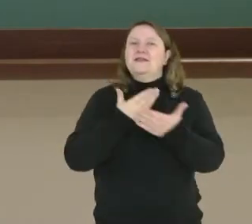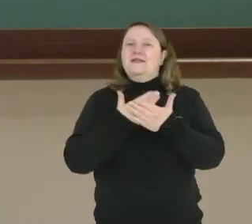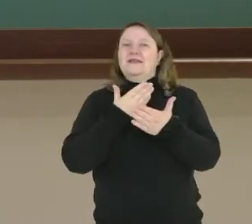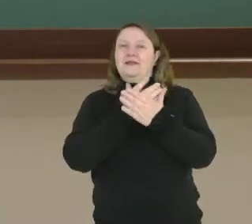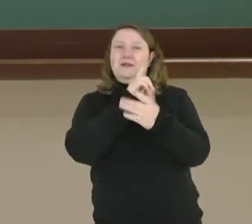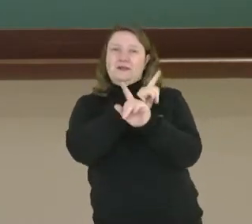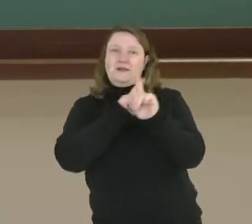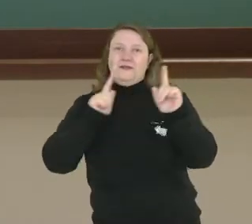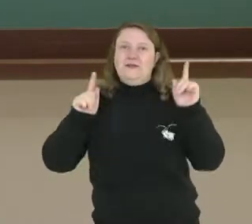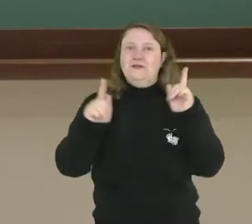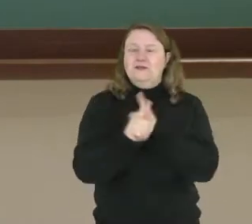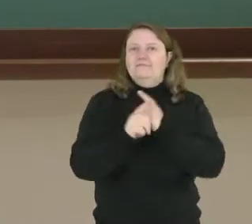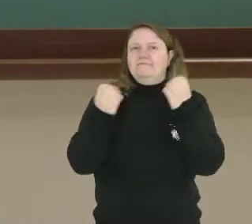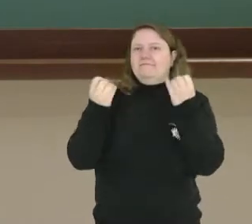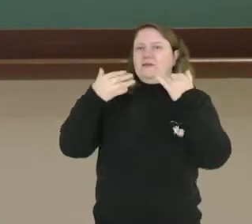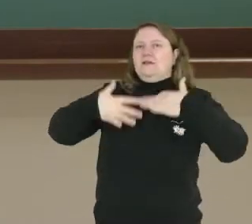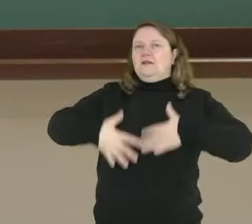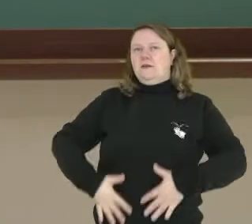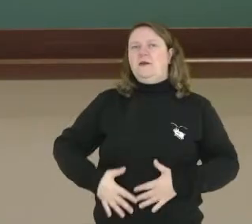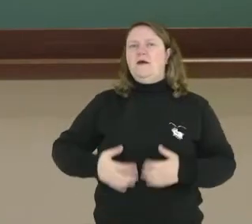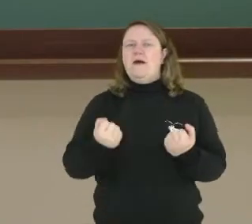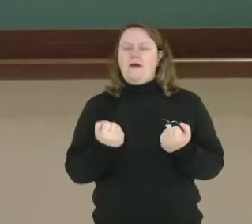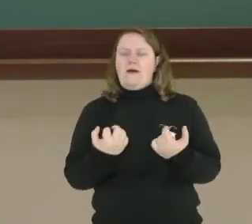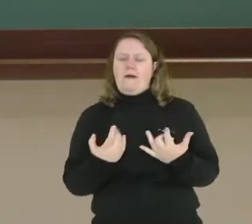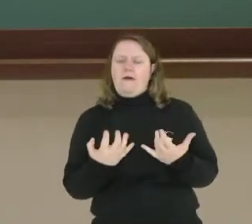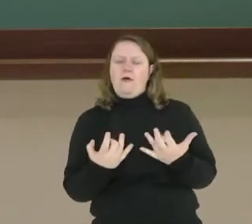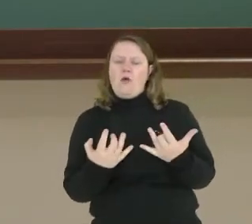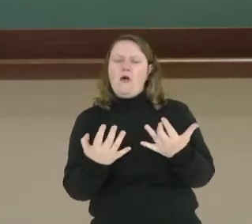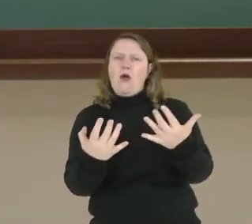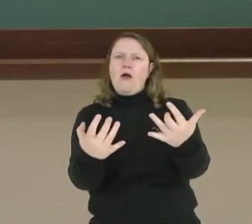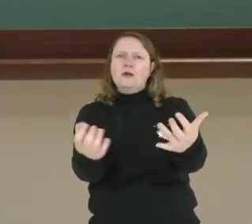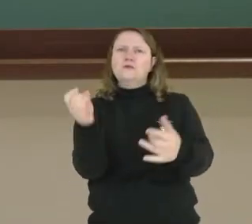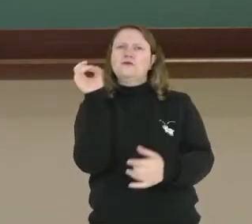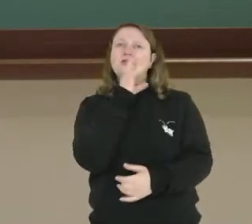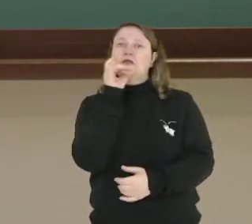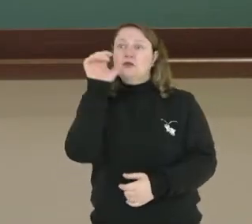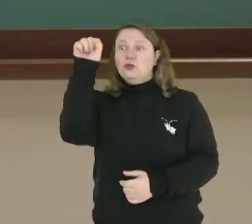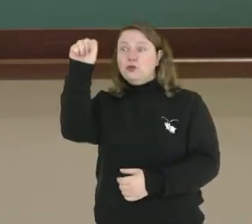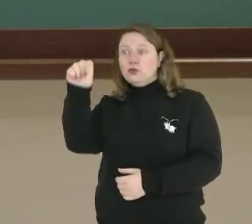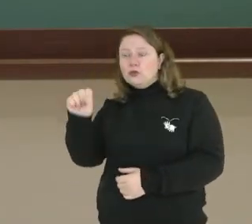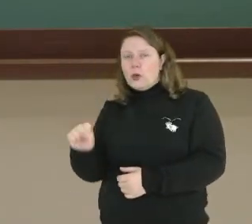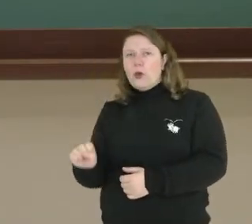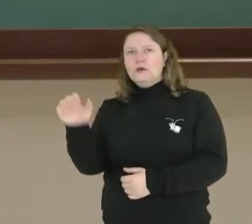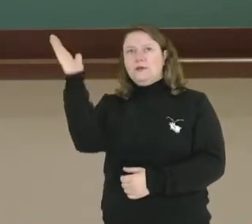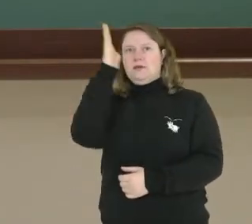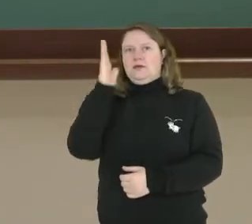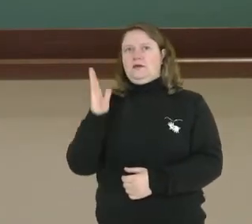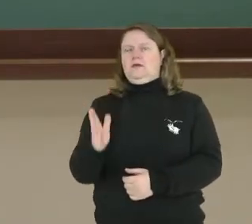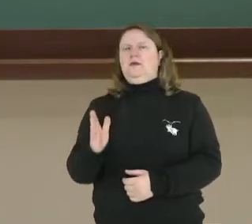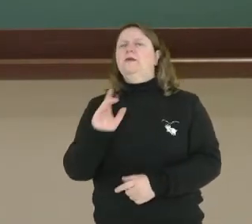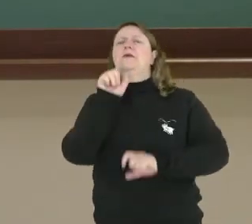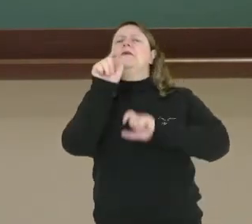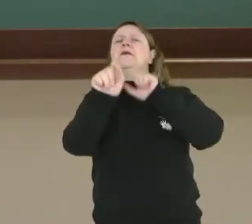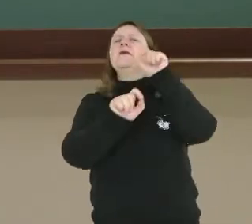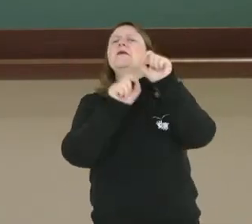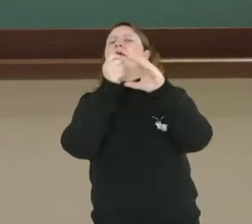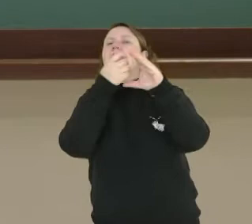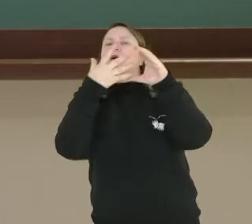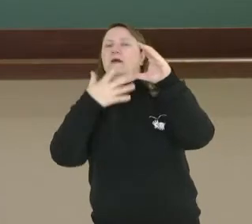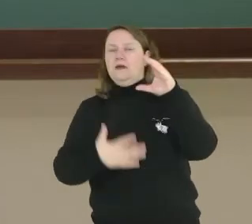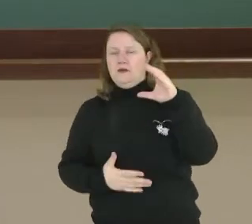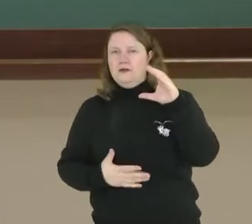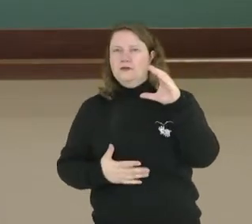geografia e vamos falar sobre a vegetação da região sul do Brasil. Que características tem a vegetação?